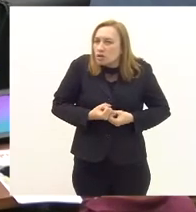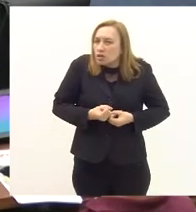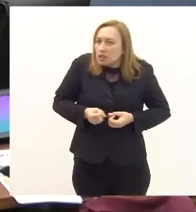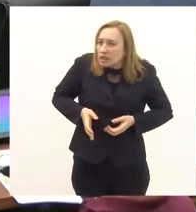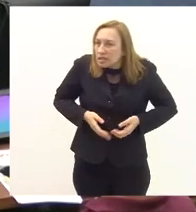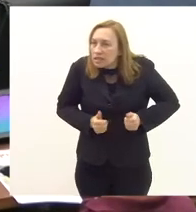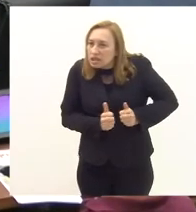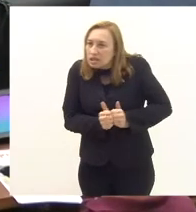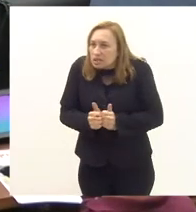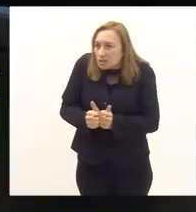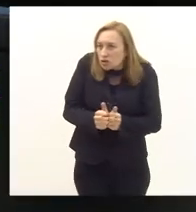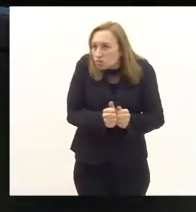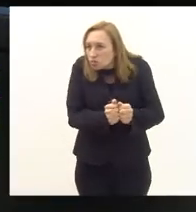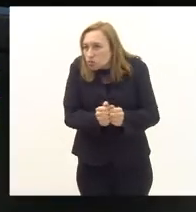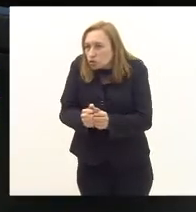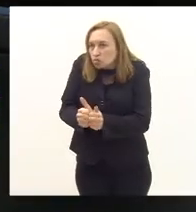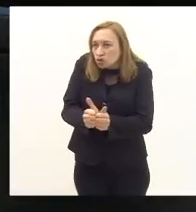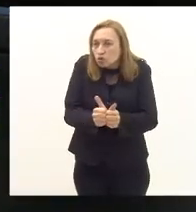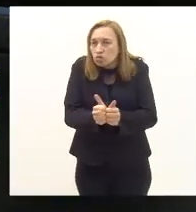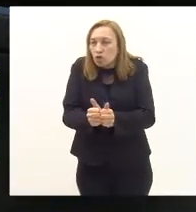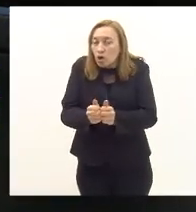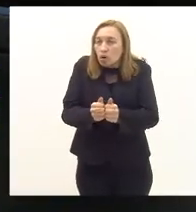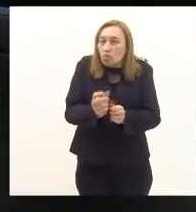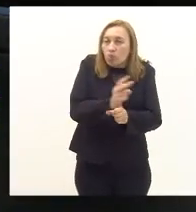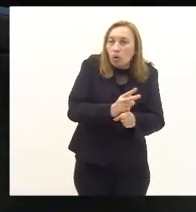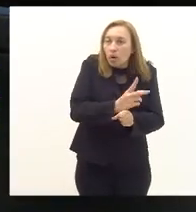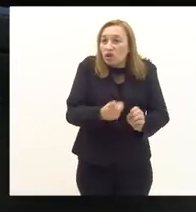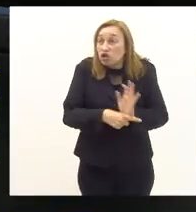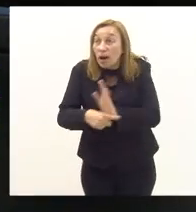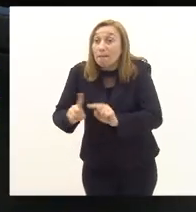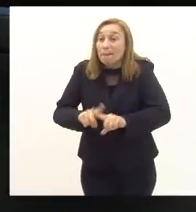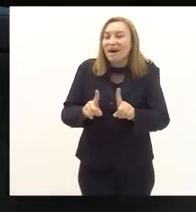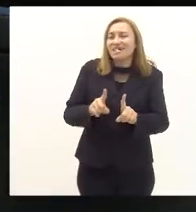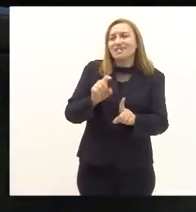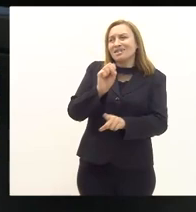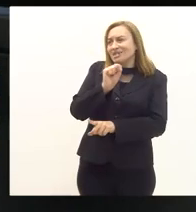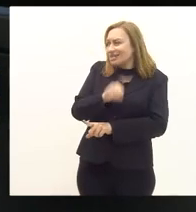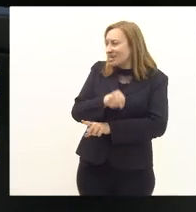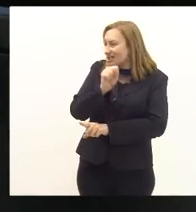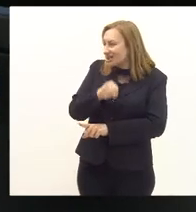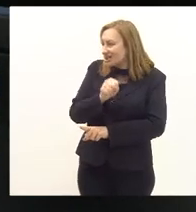encaminhar, procurar ajudar, mas sim